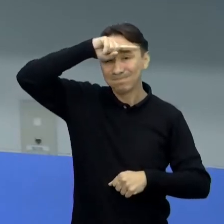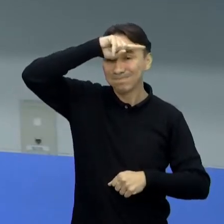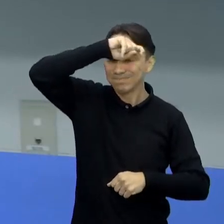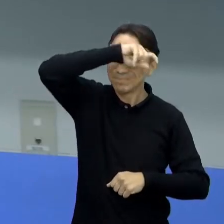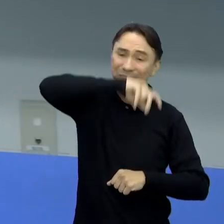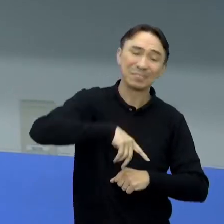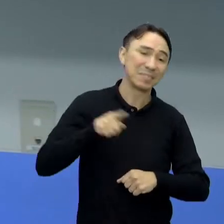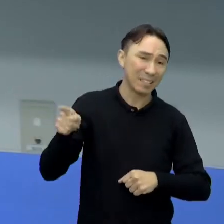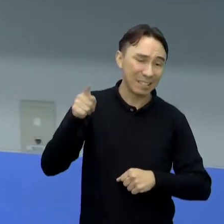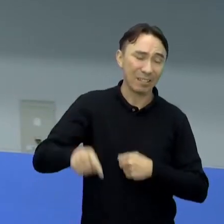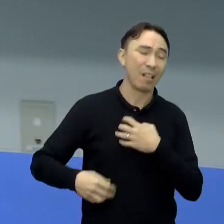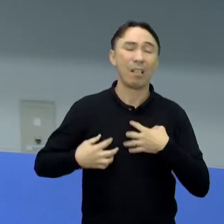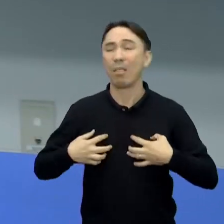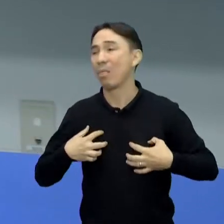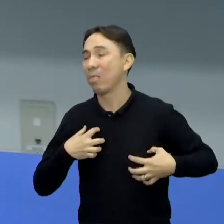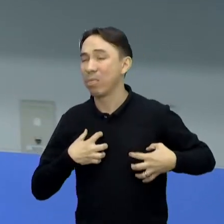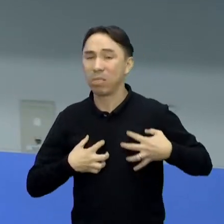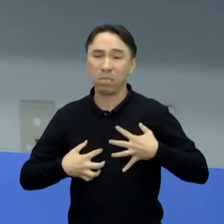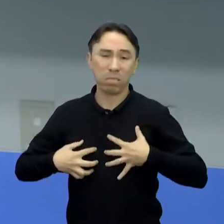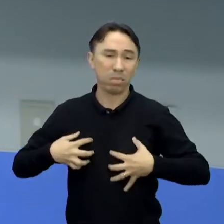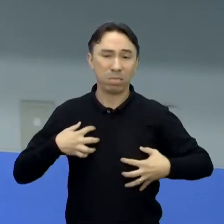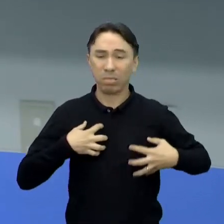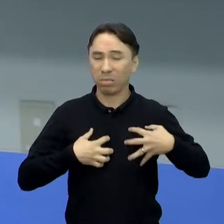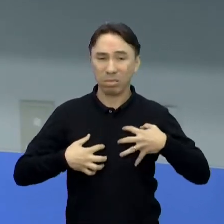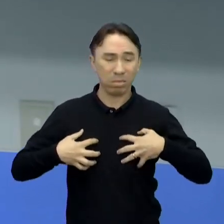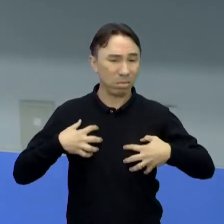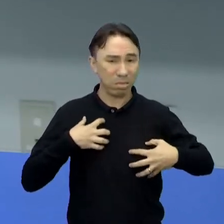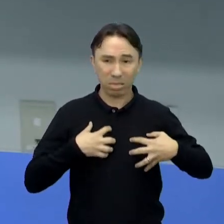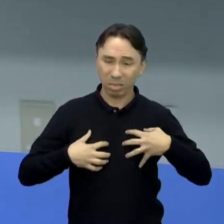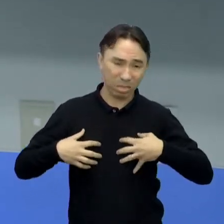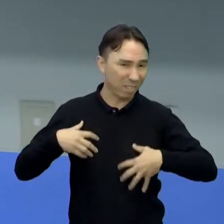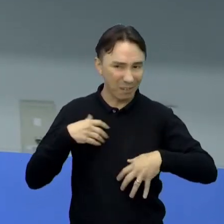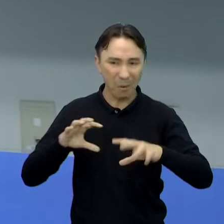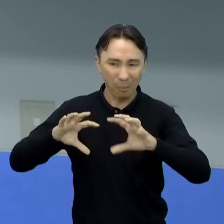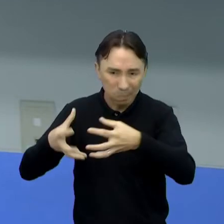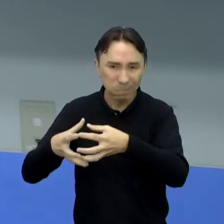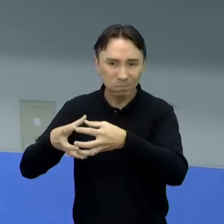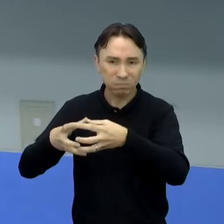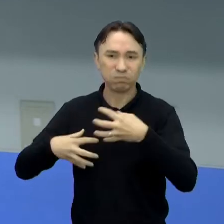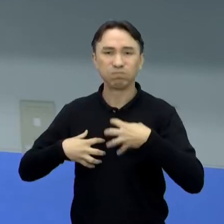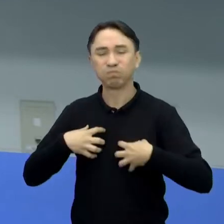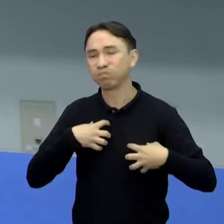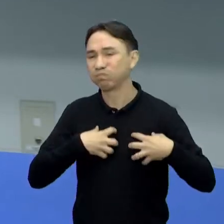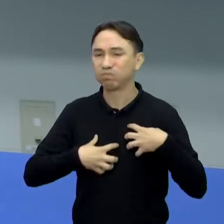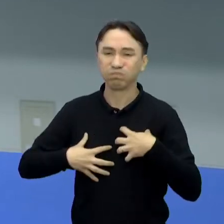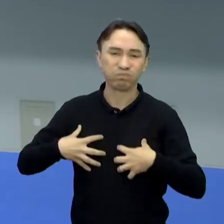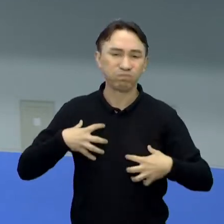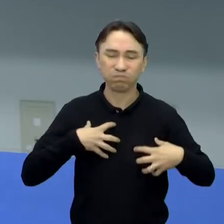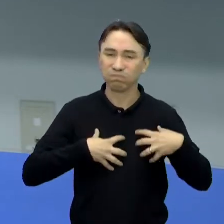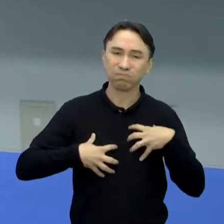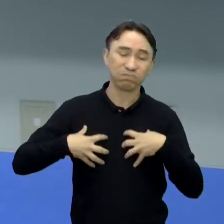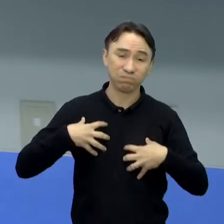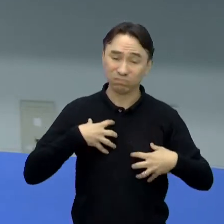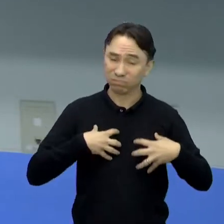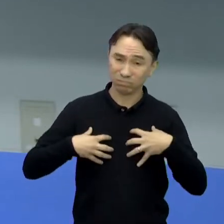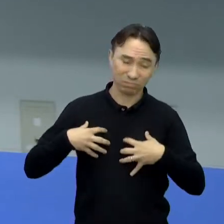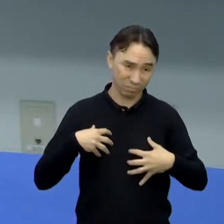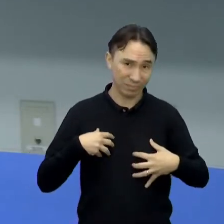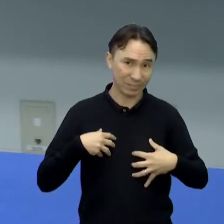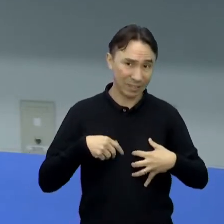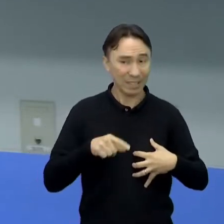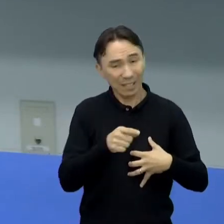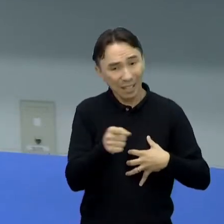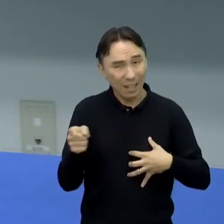próprias angústias coletivas e viveriam algo que a